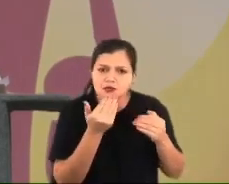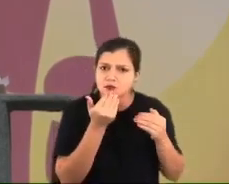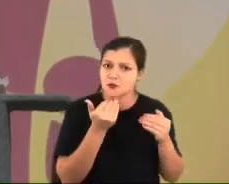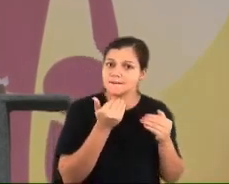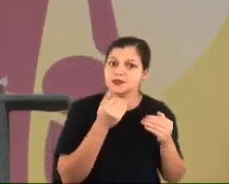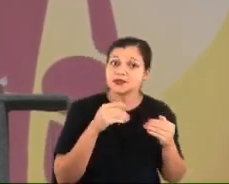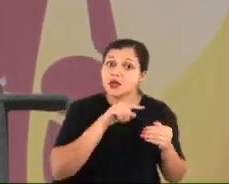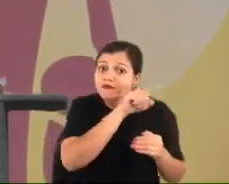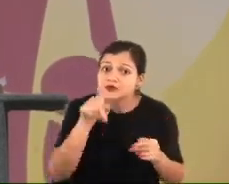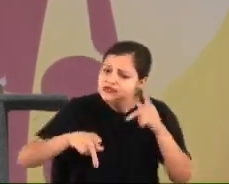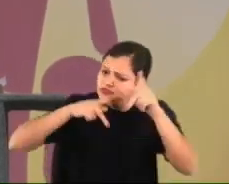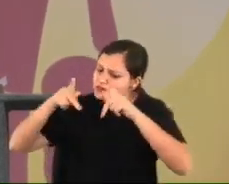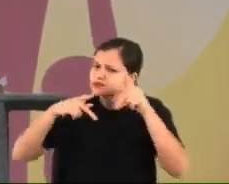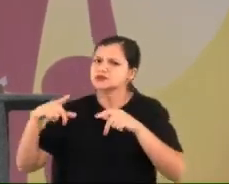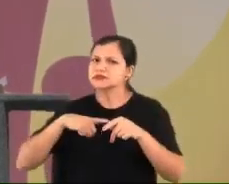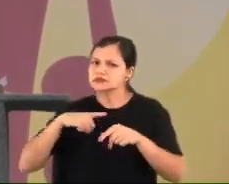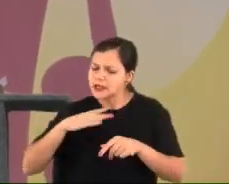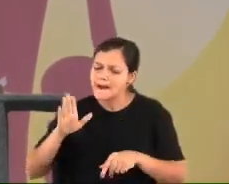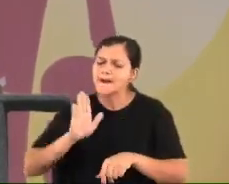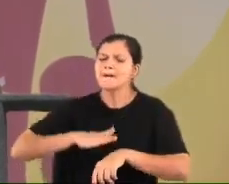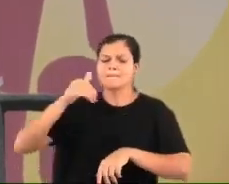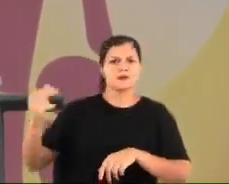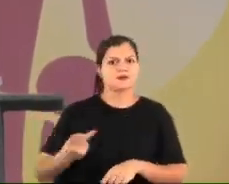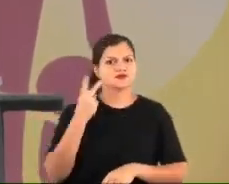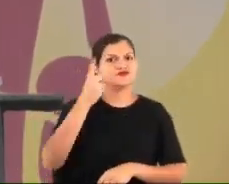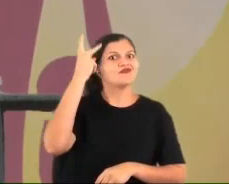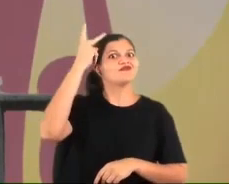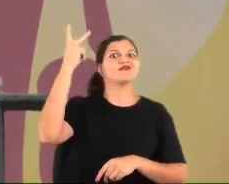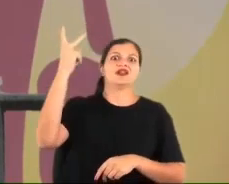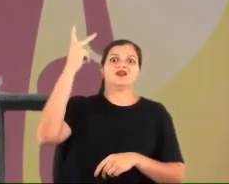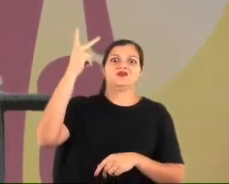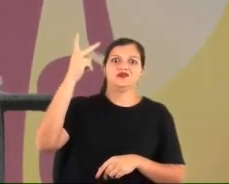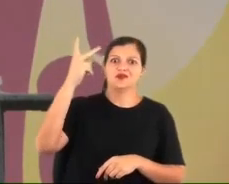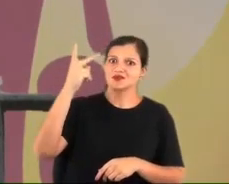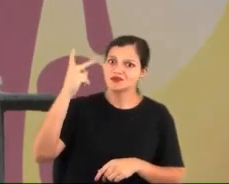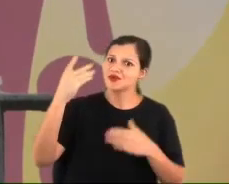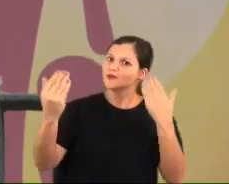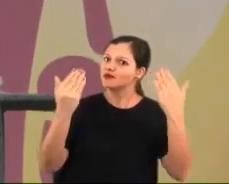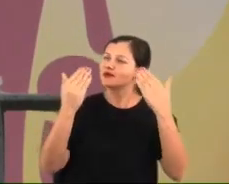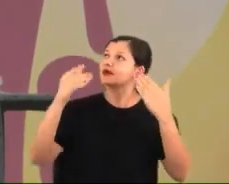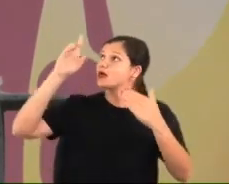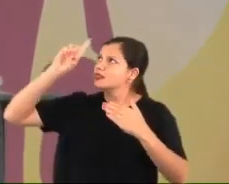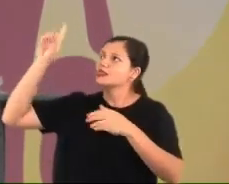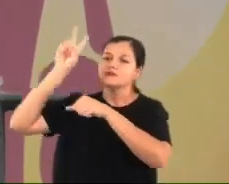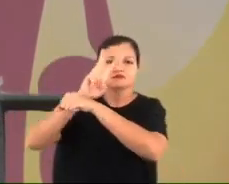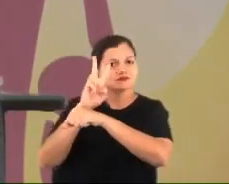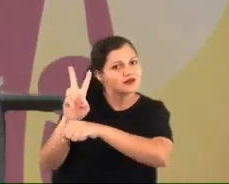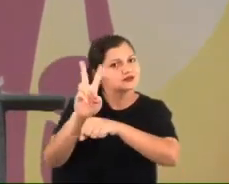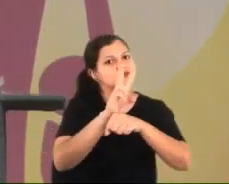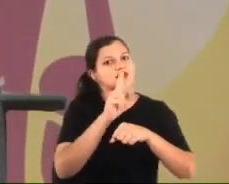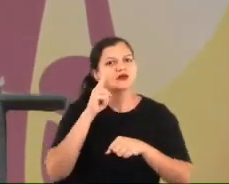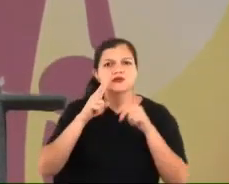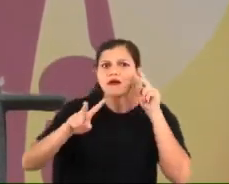elas? Qual de vocês que, por mais que se preocupe, poderá acrescentar uma hora que seja a sua vida?